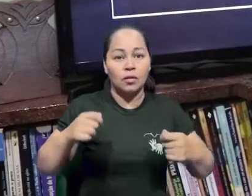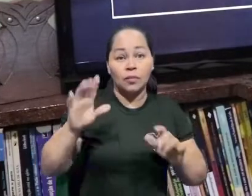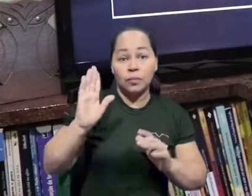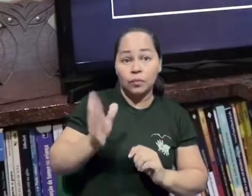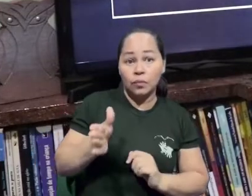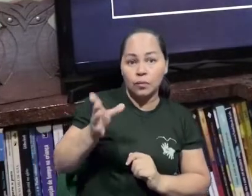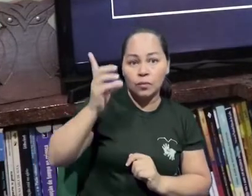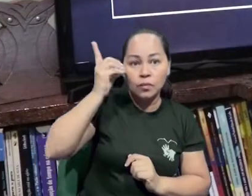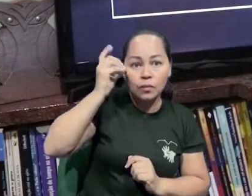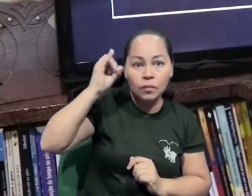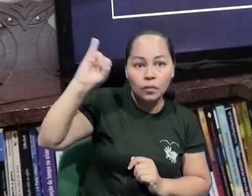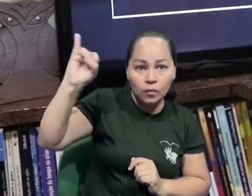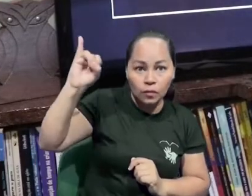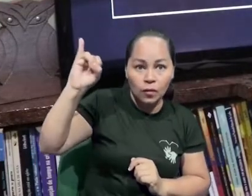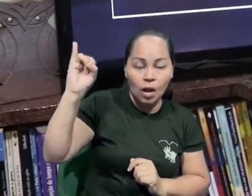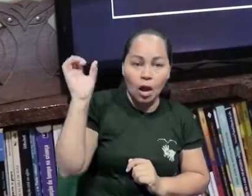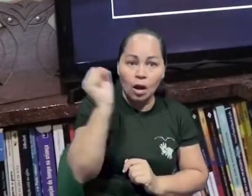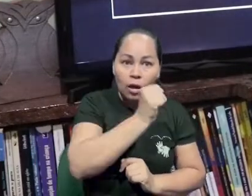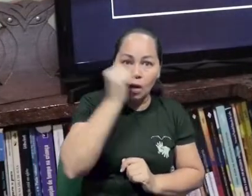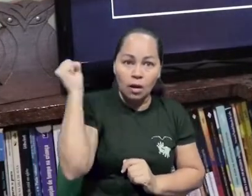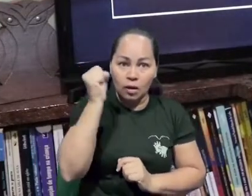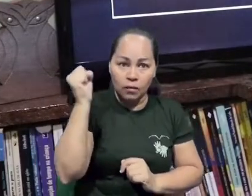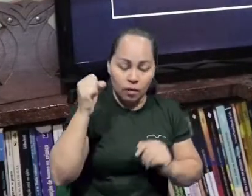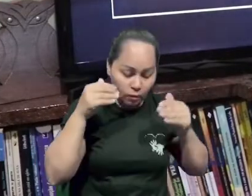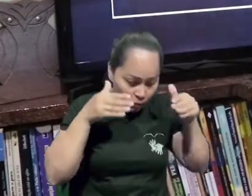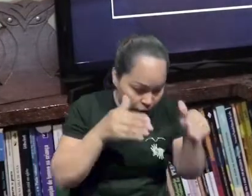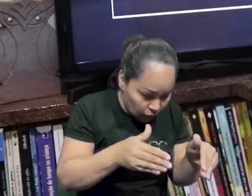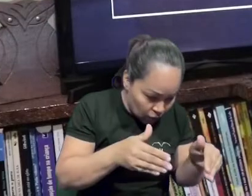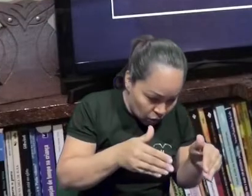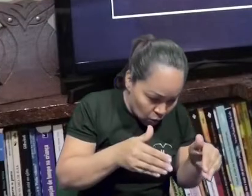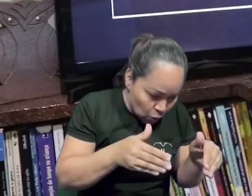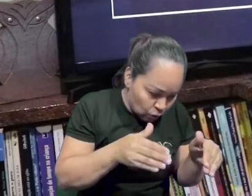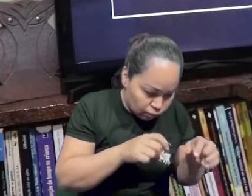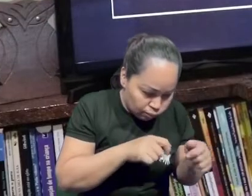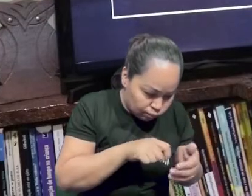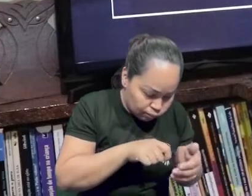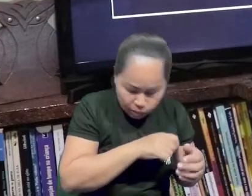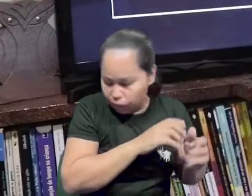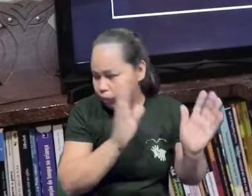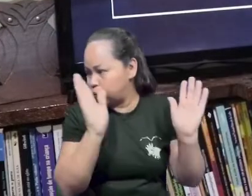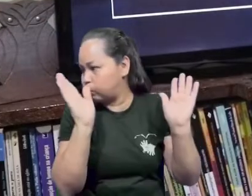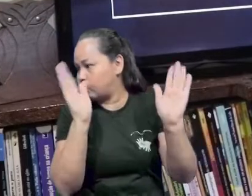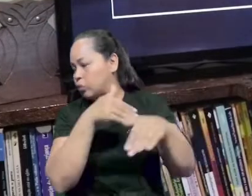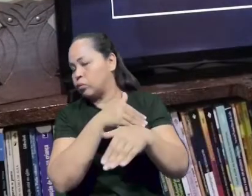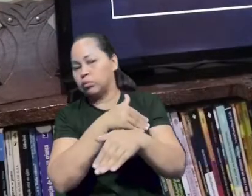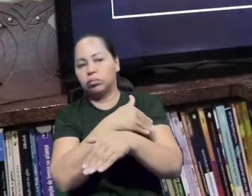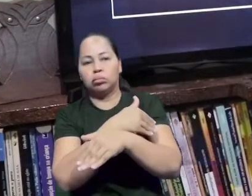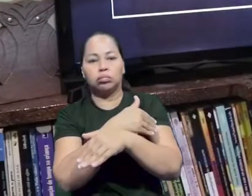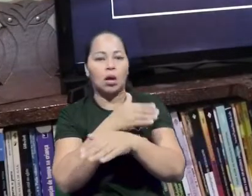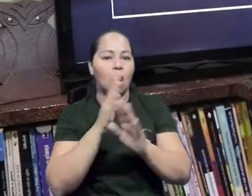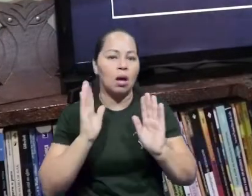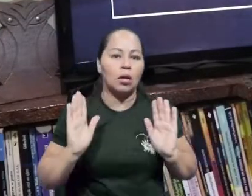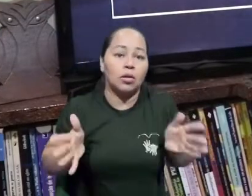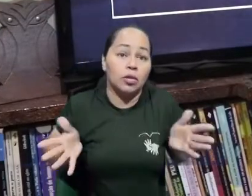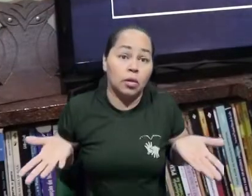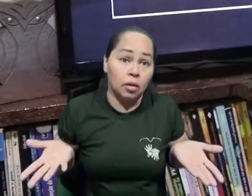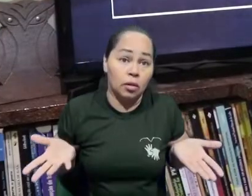DI grave, o tempo de foco é curto, sendo que qualquer movimento externo lhe tira a